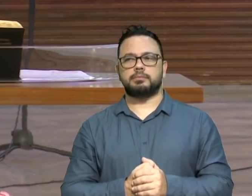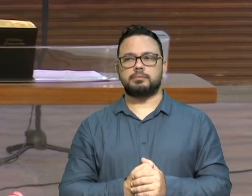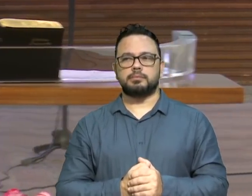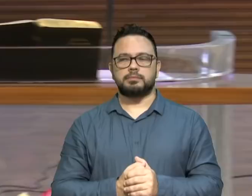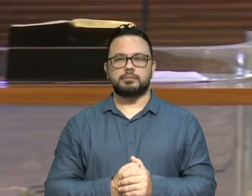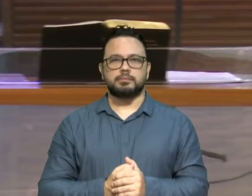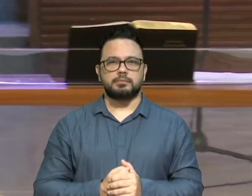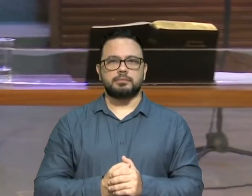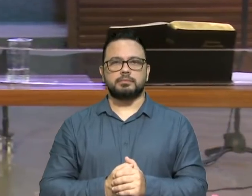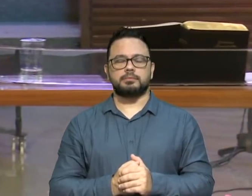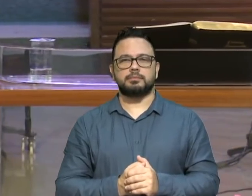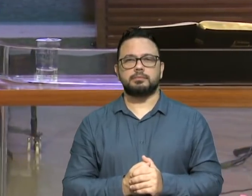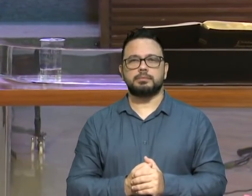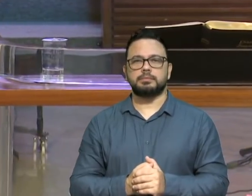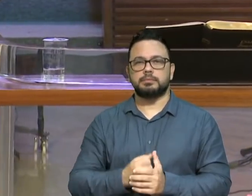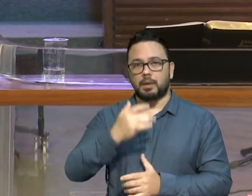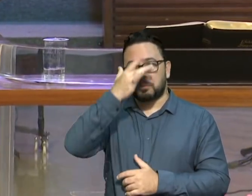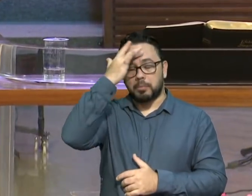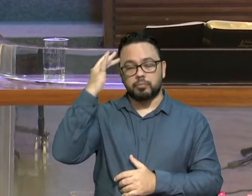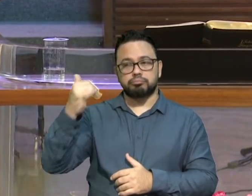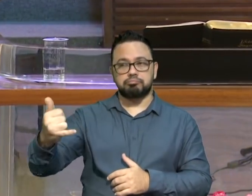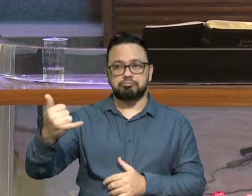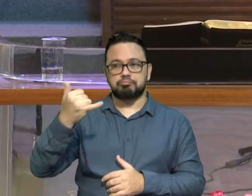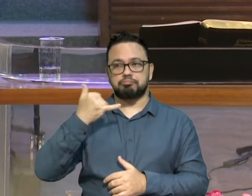é uma chamada telefônica